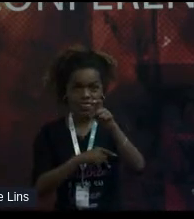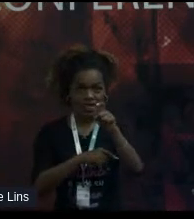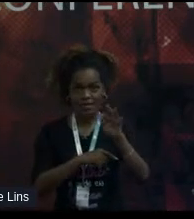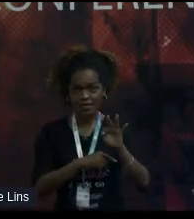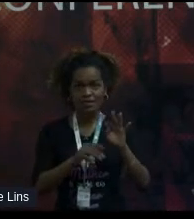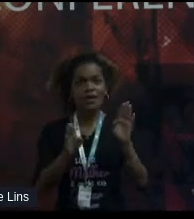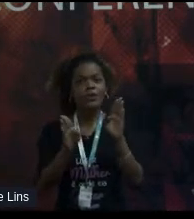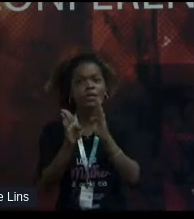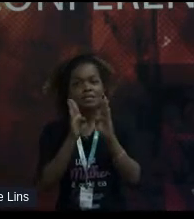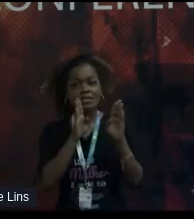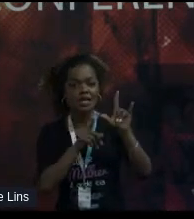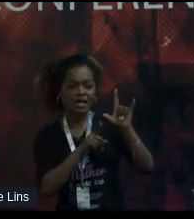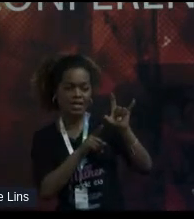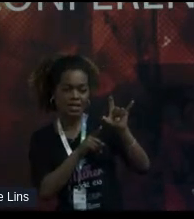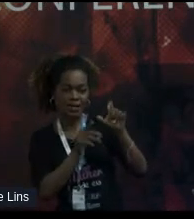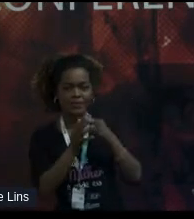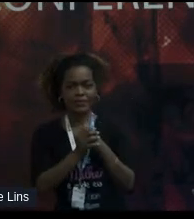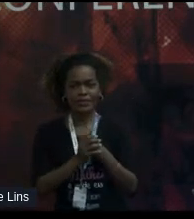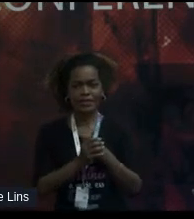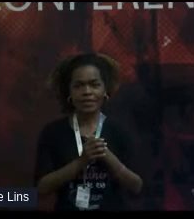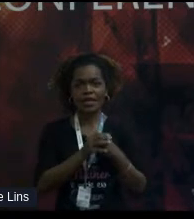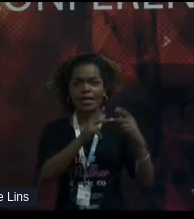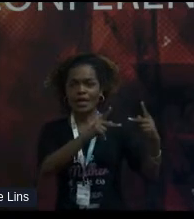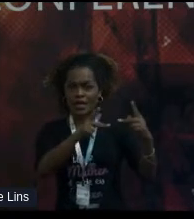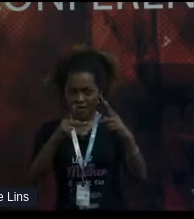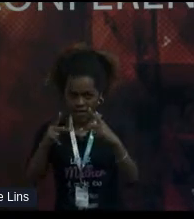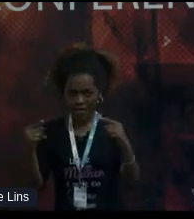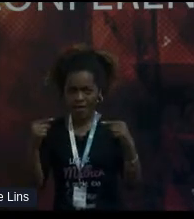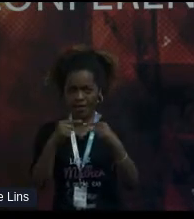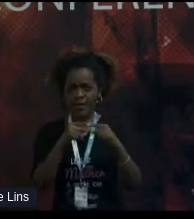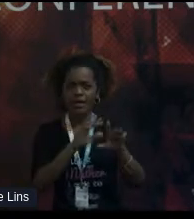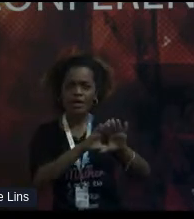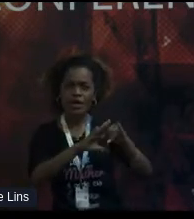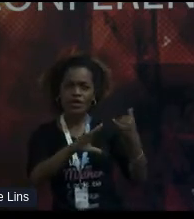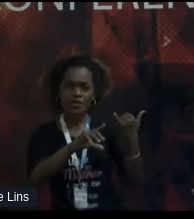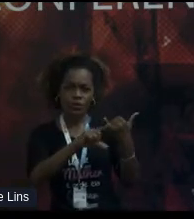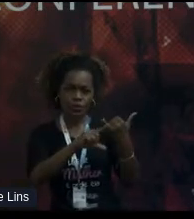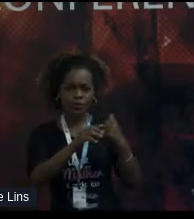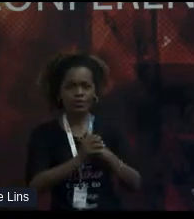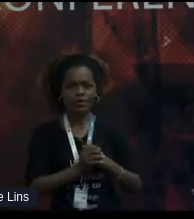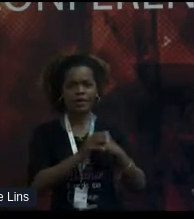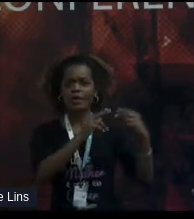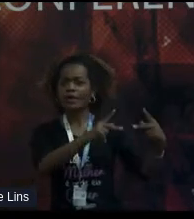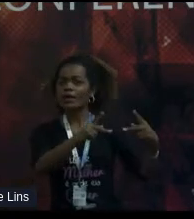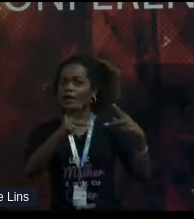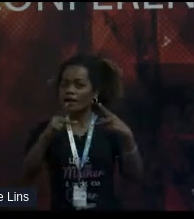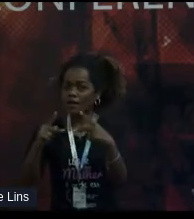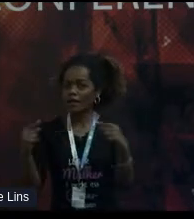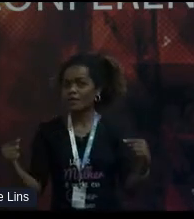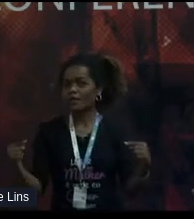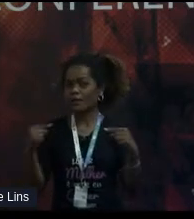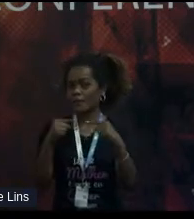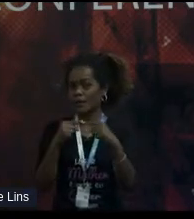Instagram. Link Unesp no YouTube. Link Unesp no LinkedIn.